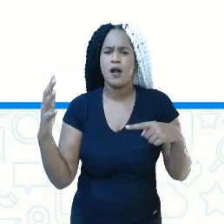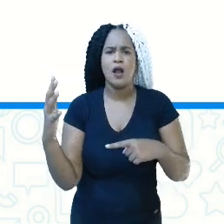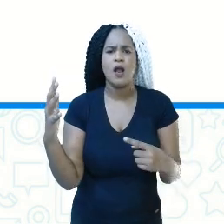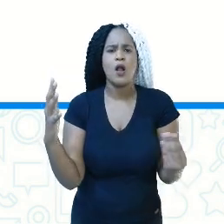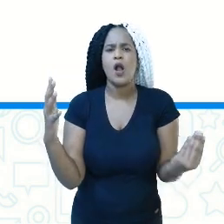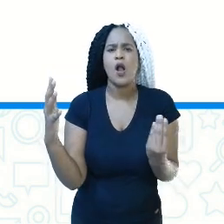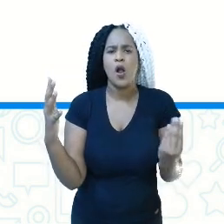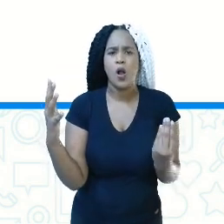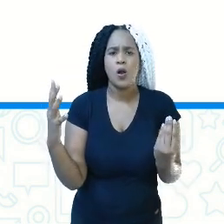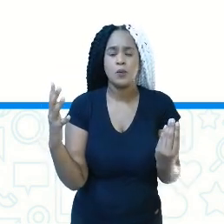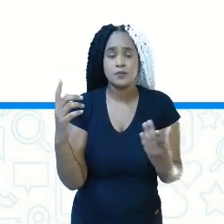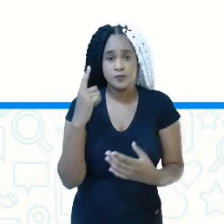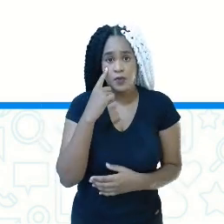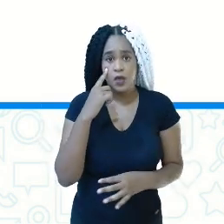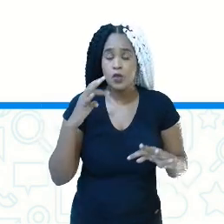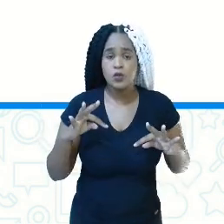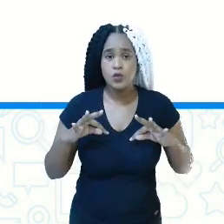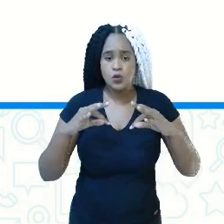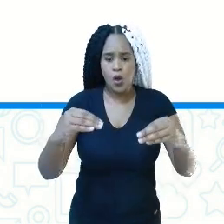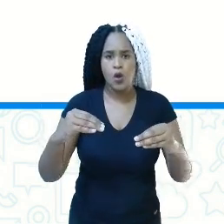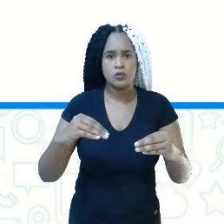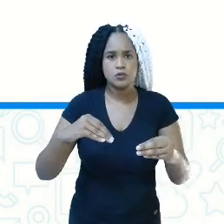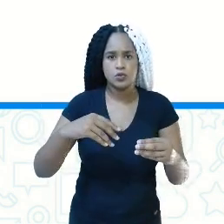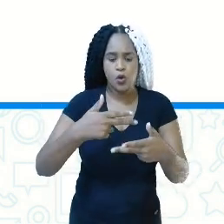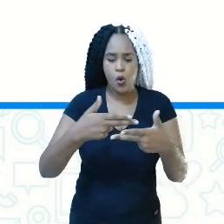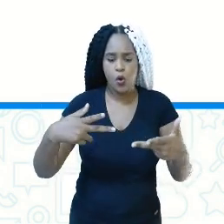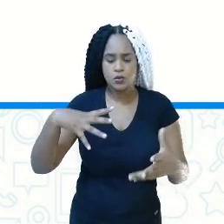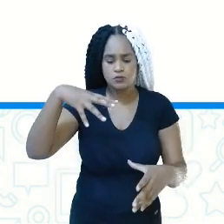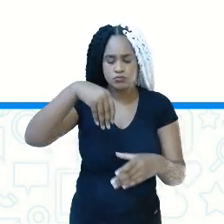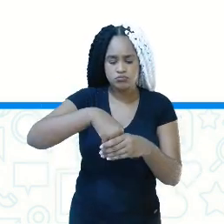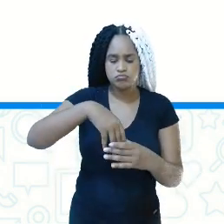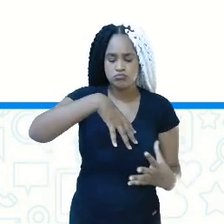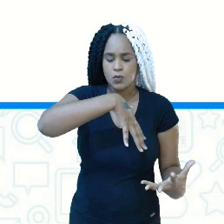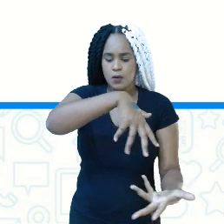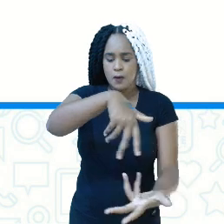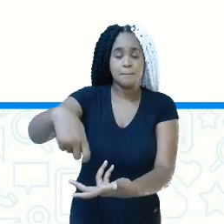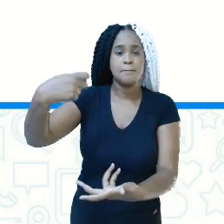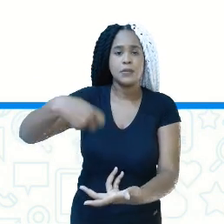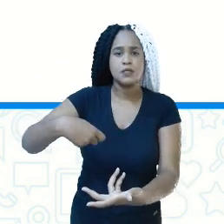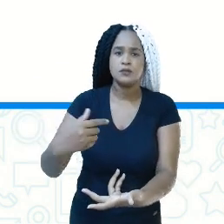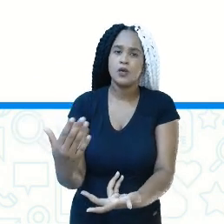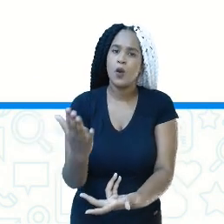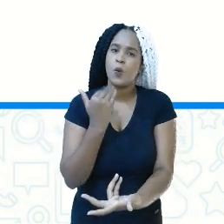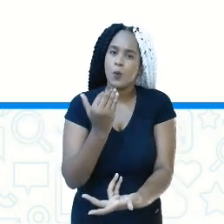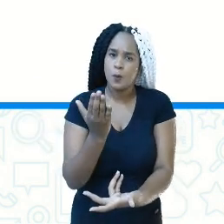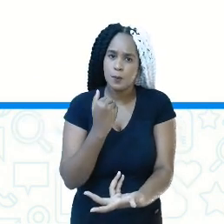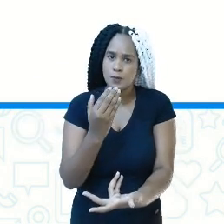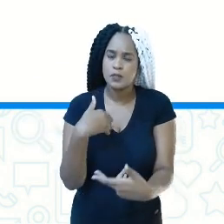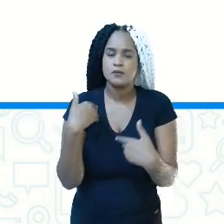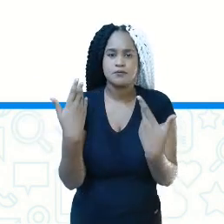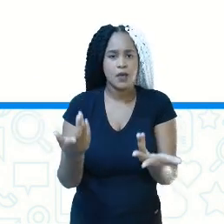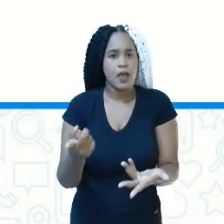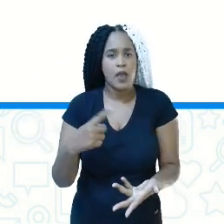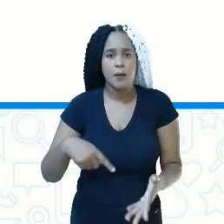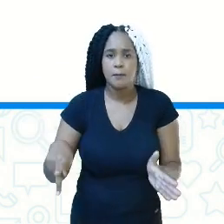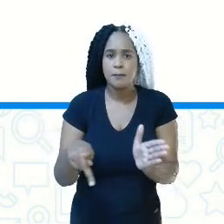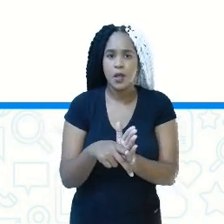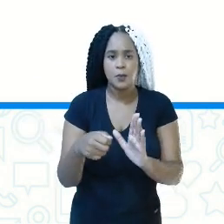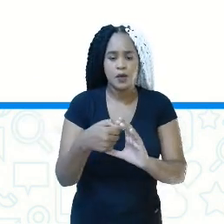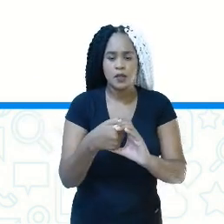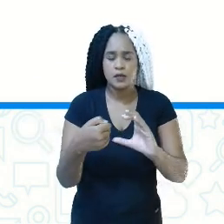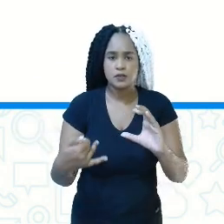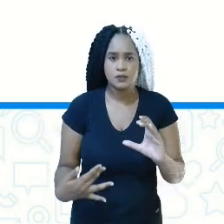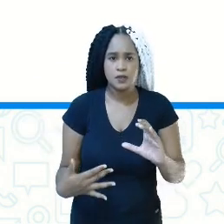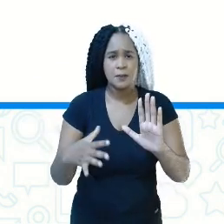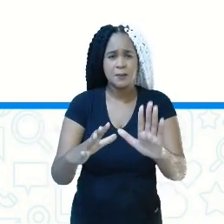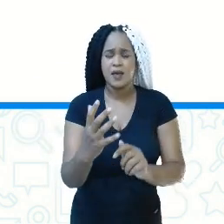alimentar. É uma característica própria para ele conseguir energia e continuar vivo. Vocês já viram a boca